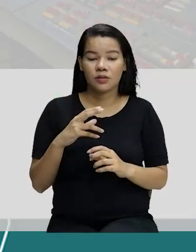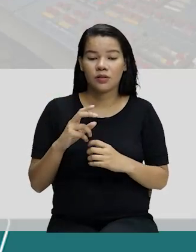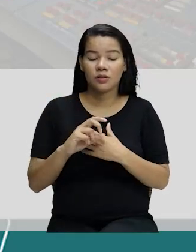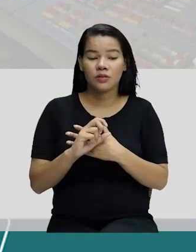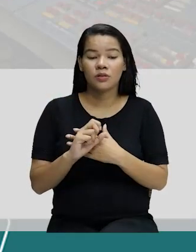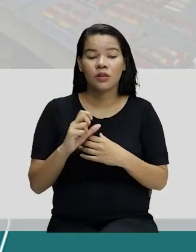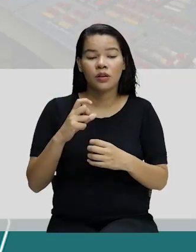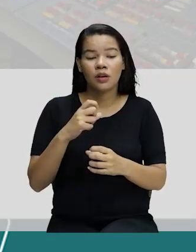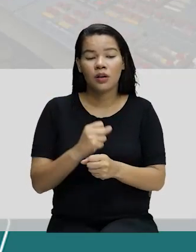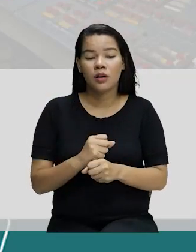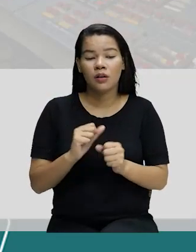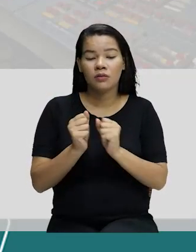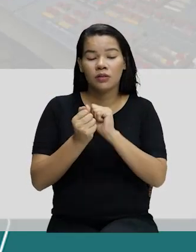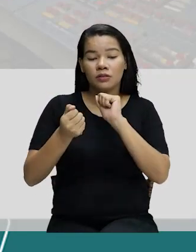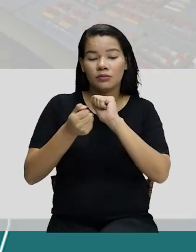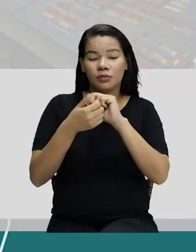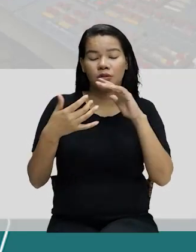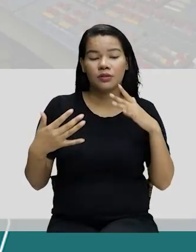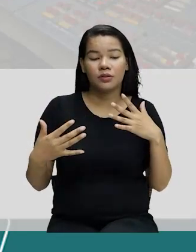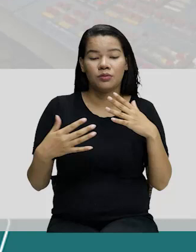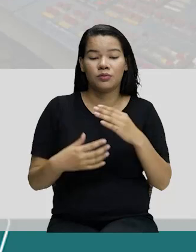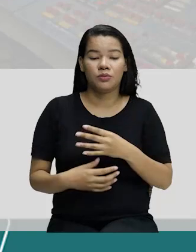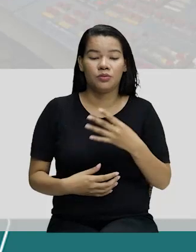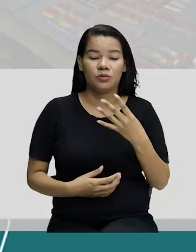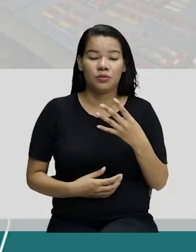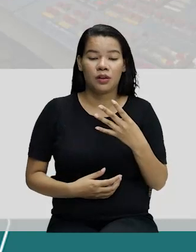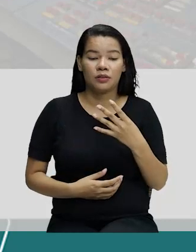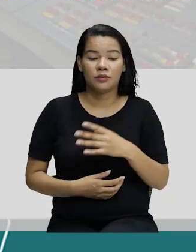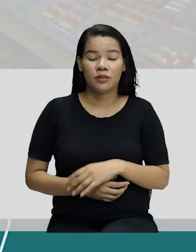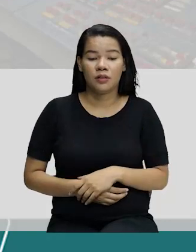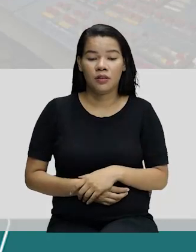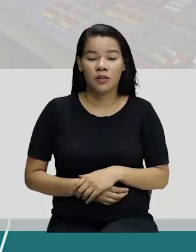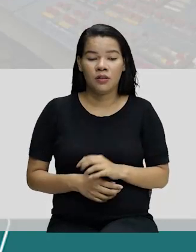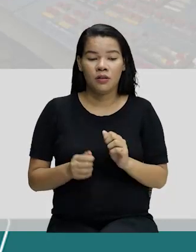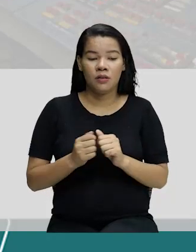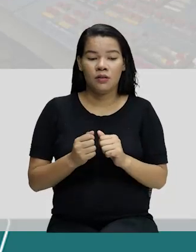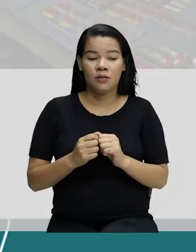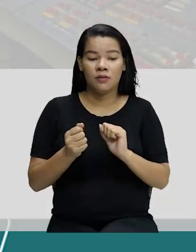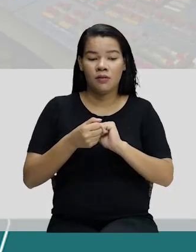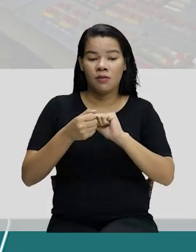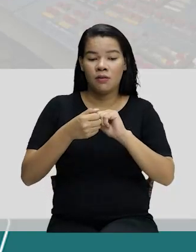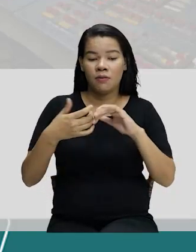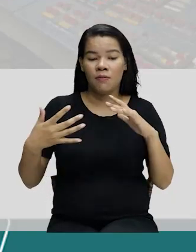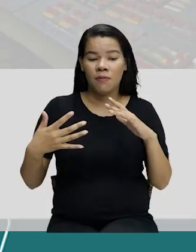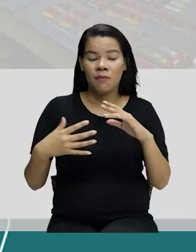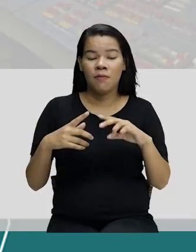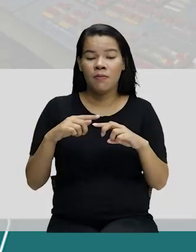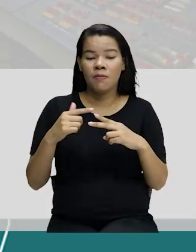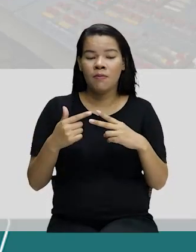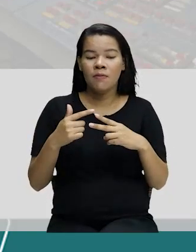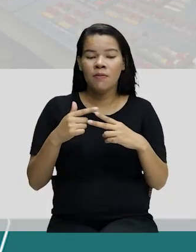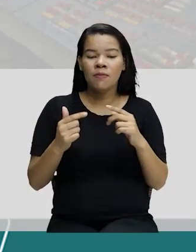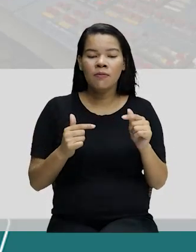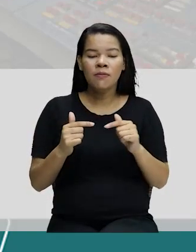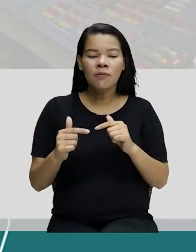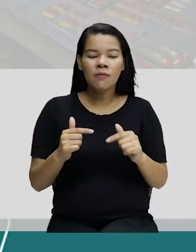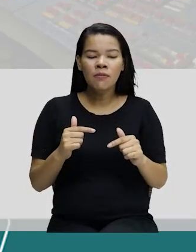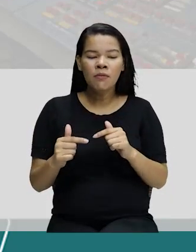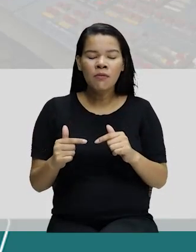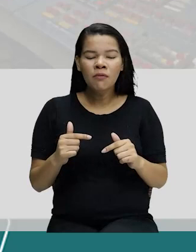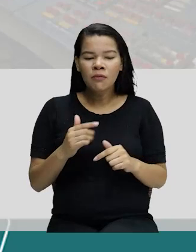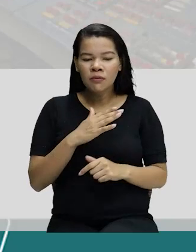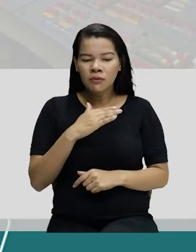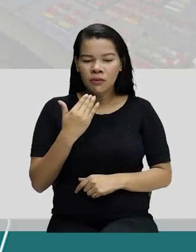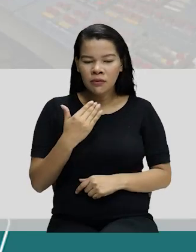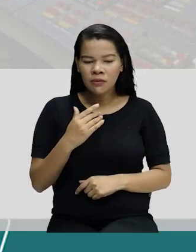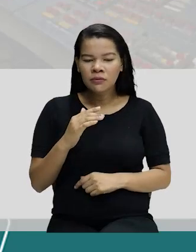reator 4. Com a explosão, 2 trabalhadores da usina foram mortos e, na sequência, um incêndio no